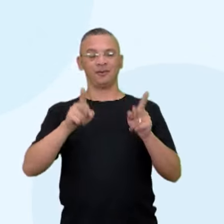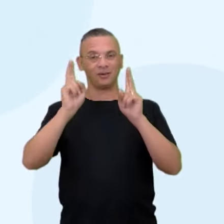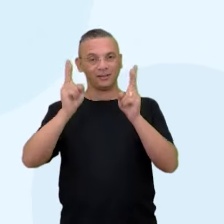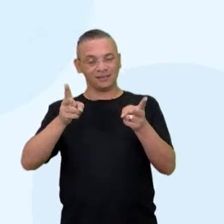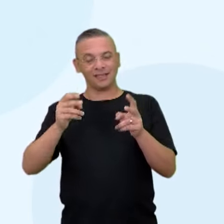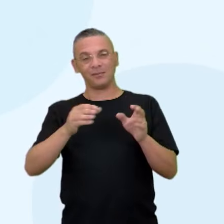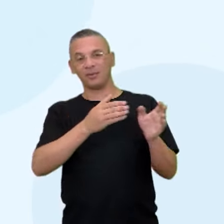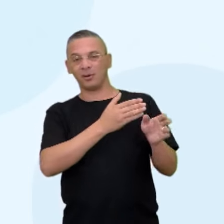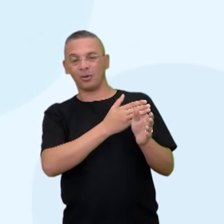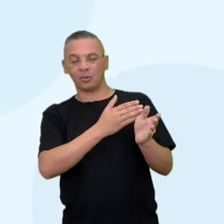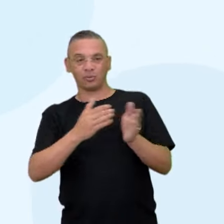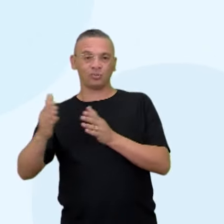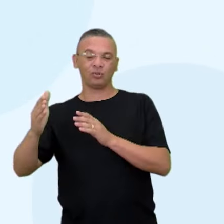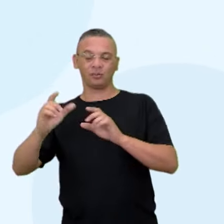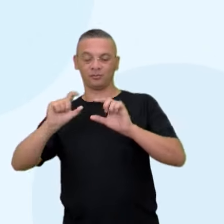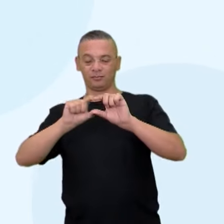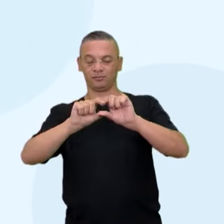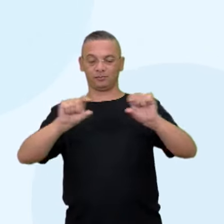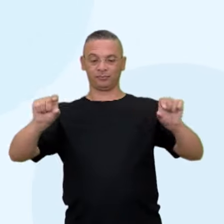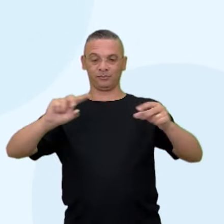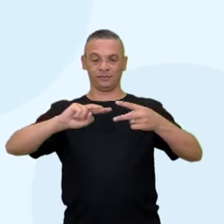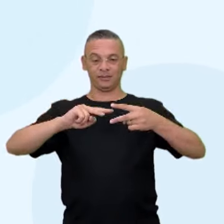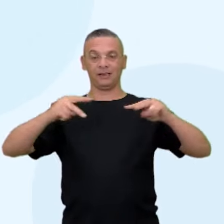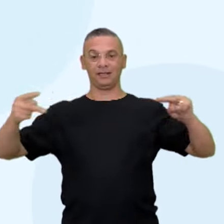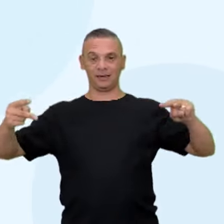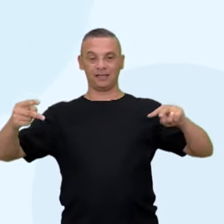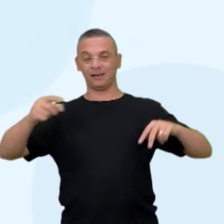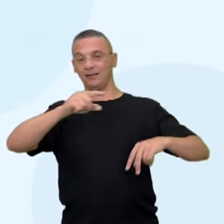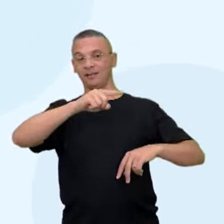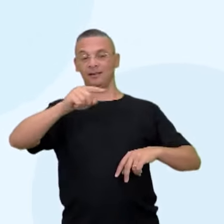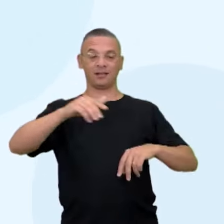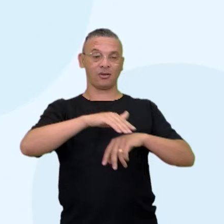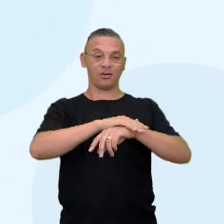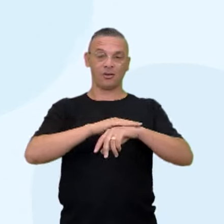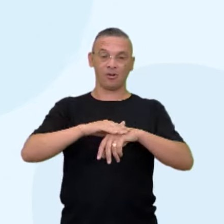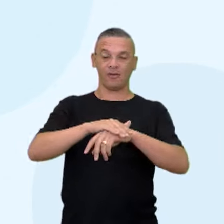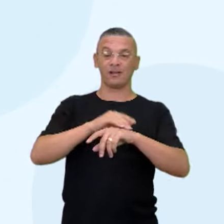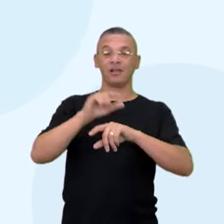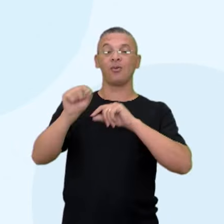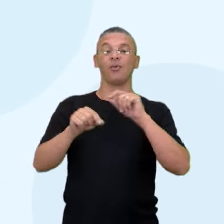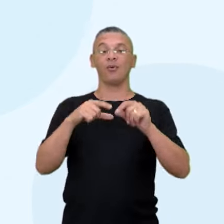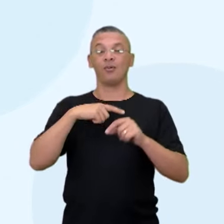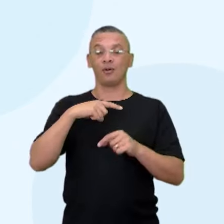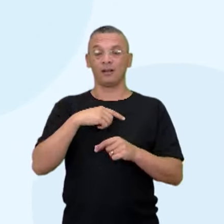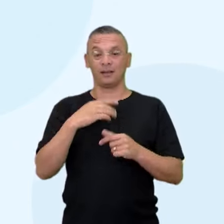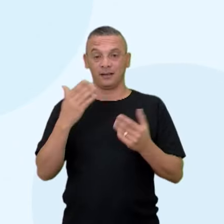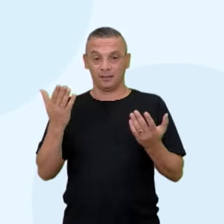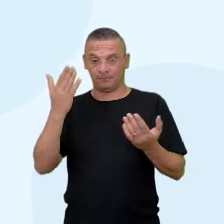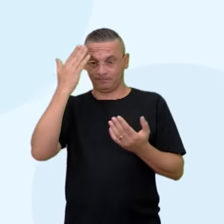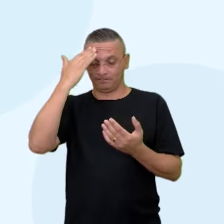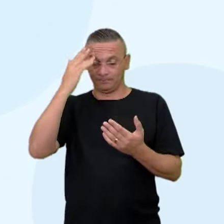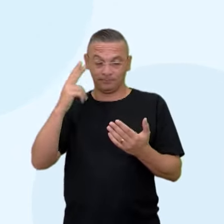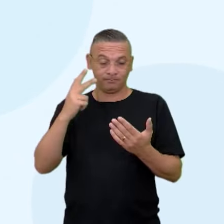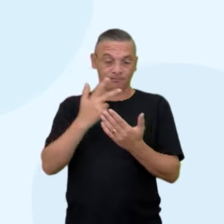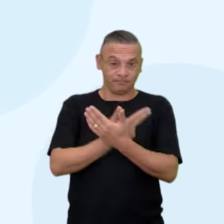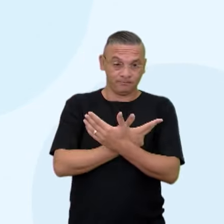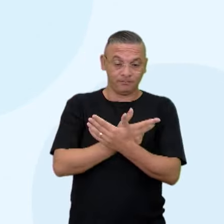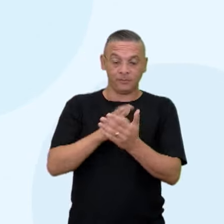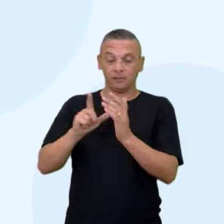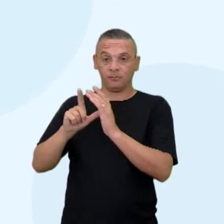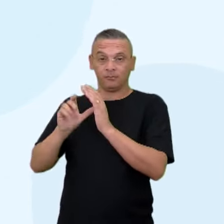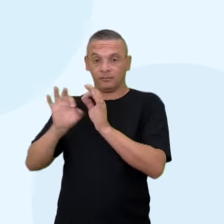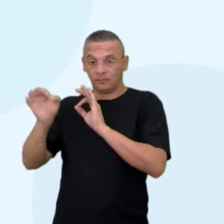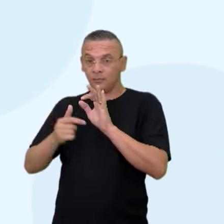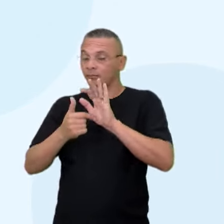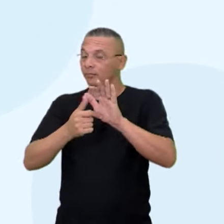no material links daquilo que a gente conversou aqui, por exemplo, o vídeo hoje, ou de outros materiais que não podem ser apresentados aqui